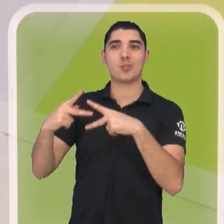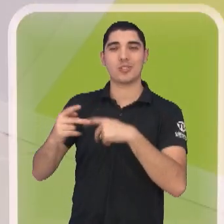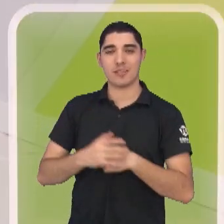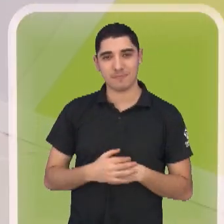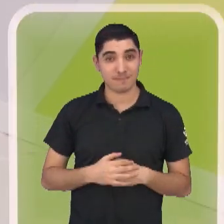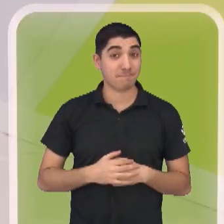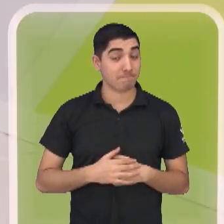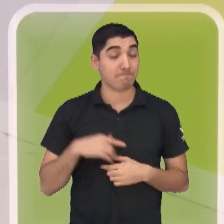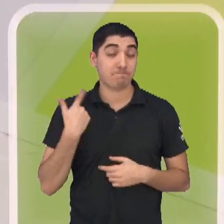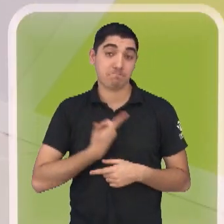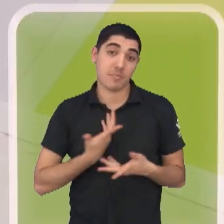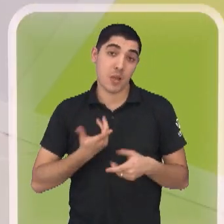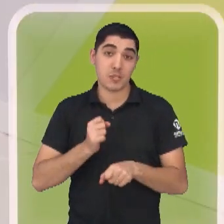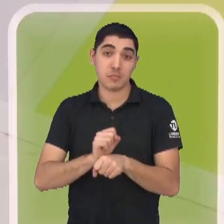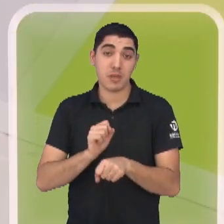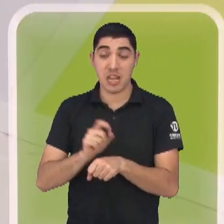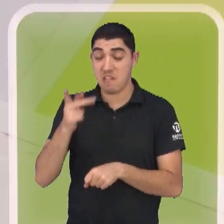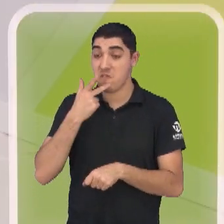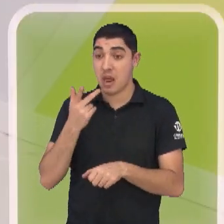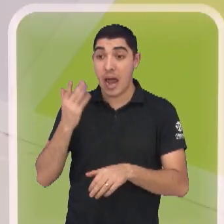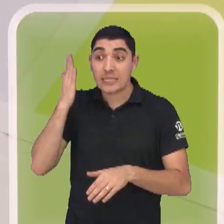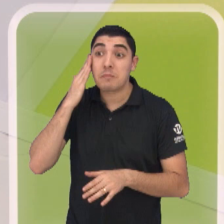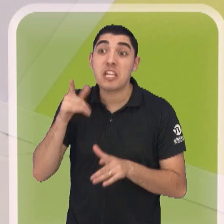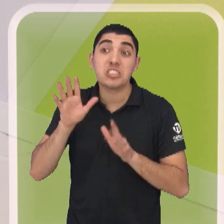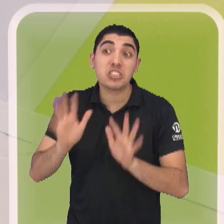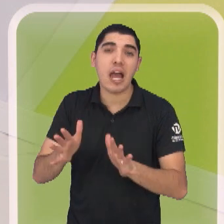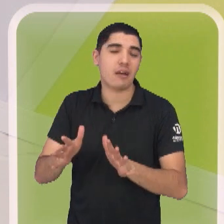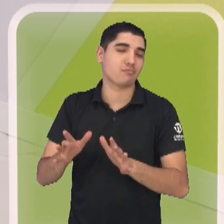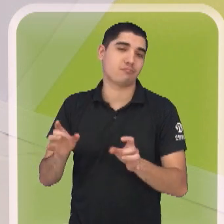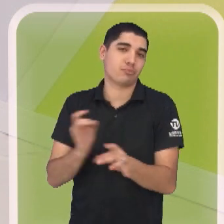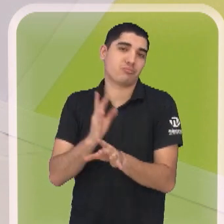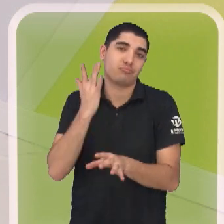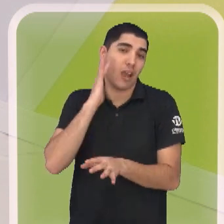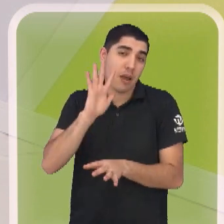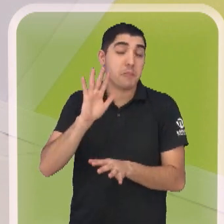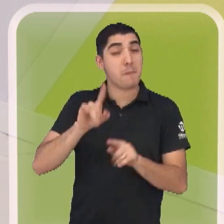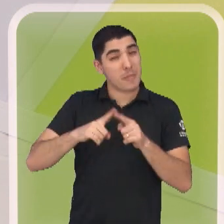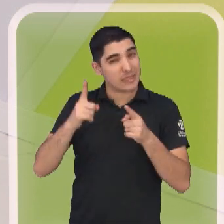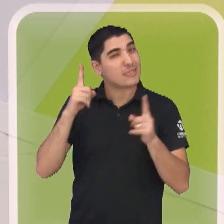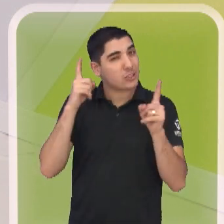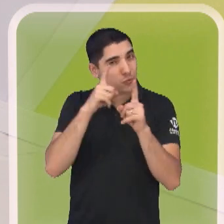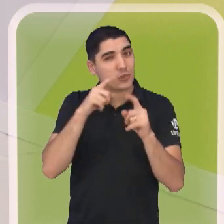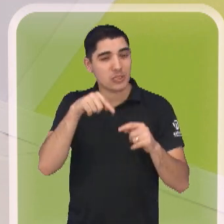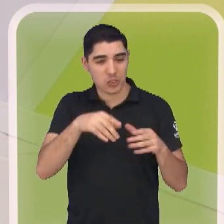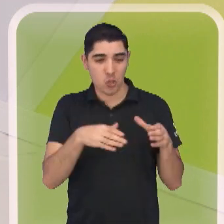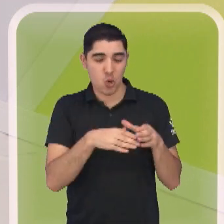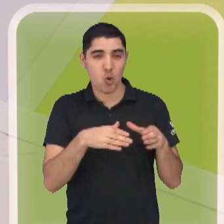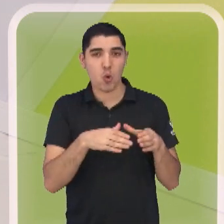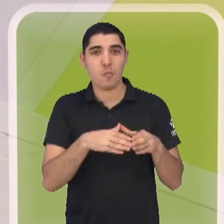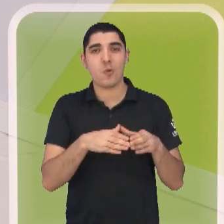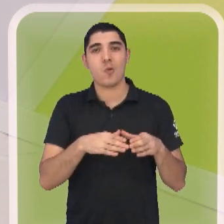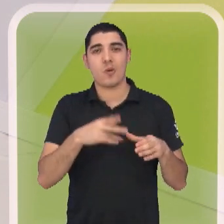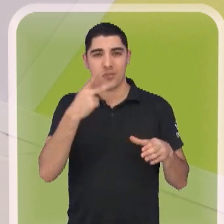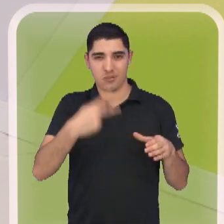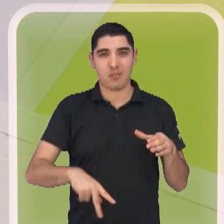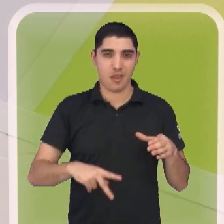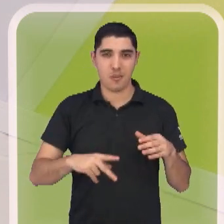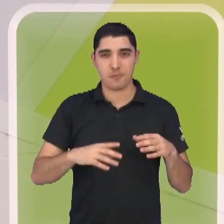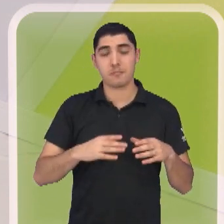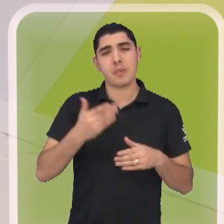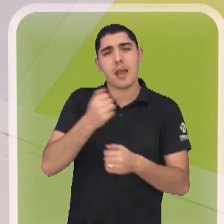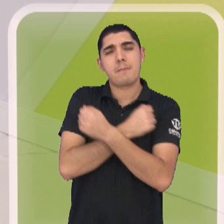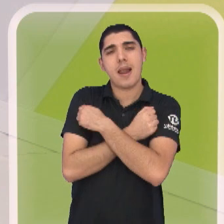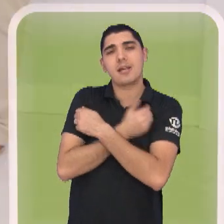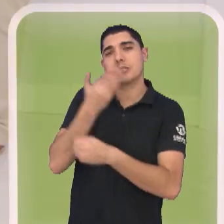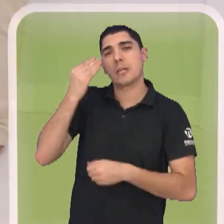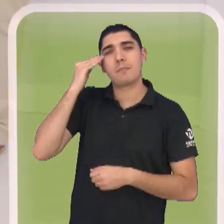aguardar como você falou o peru não morre de véspera mas a situação realmente é muito difícil para a equipe do Jardim da Granja Bruno é um grande abraço